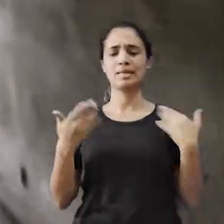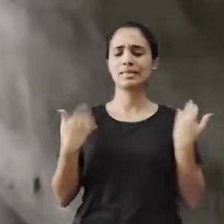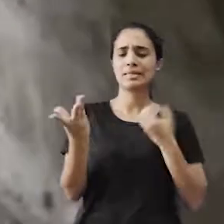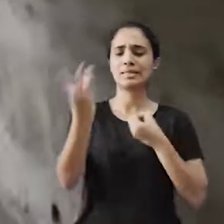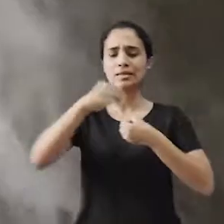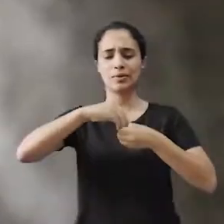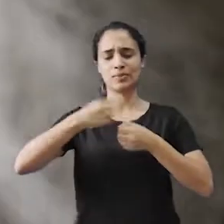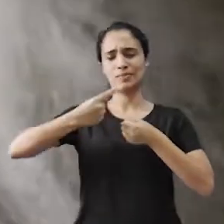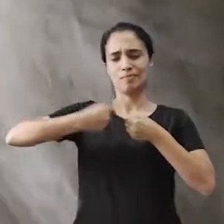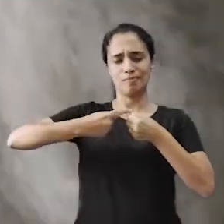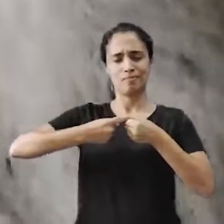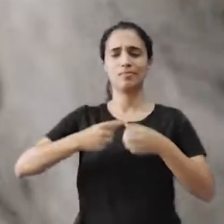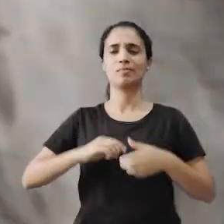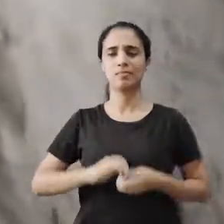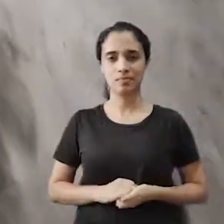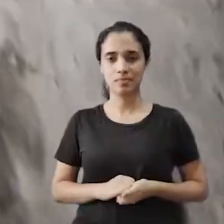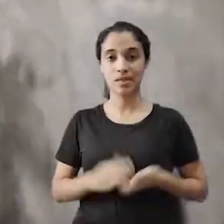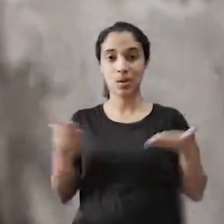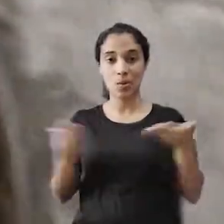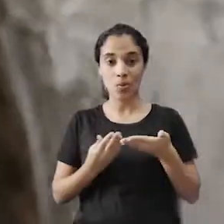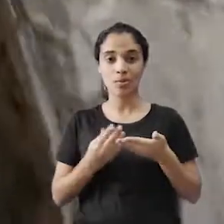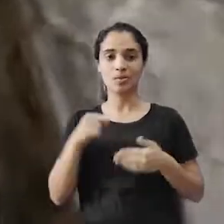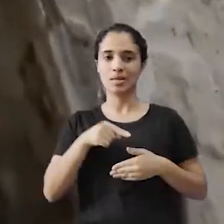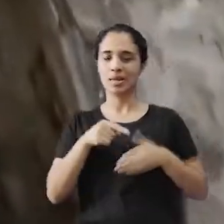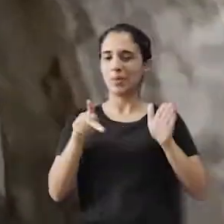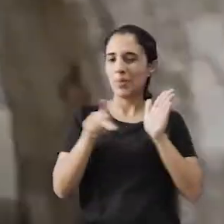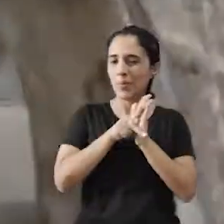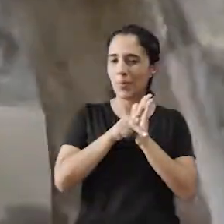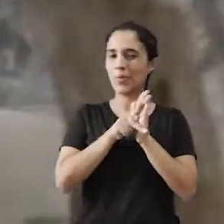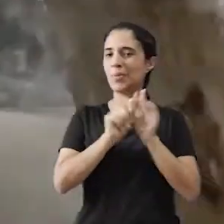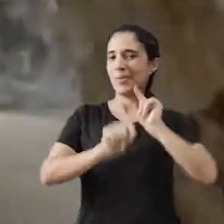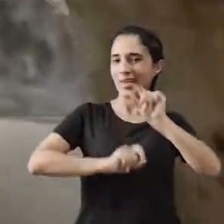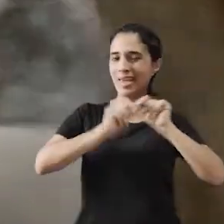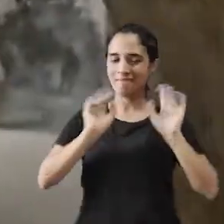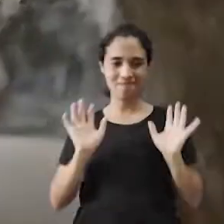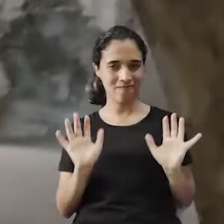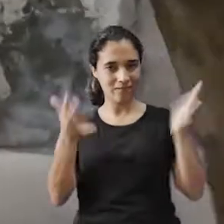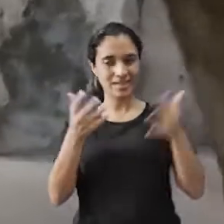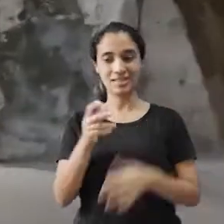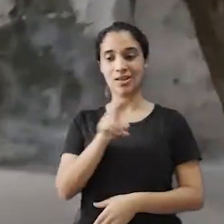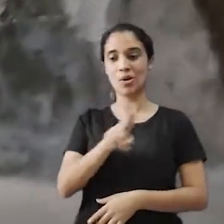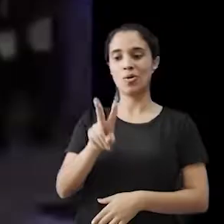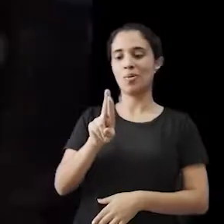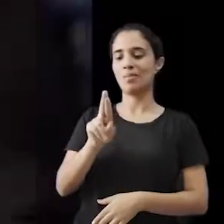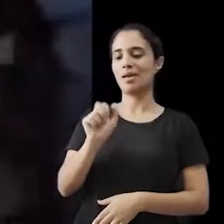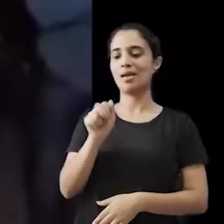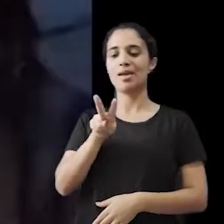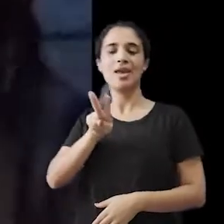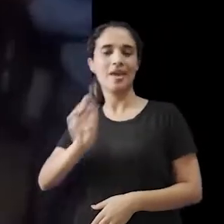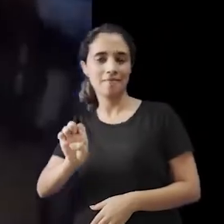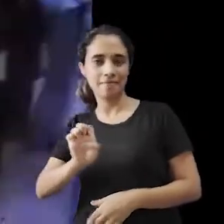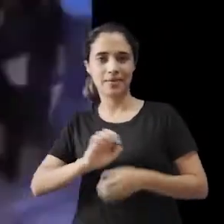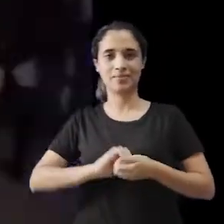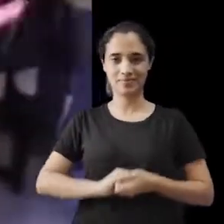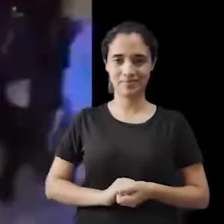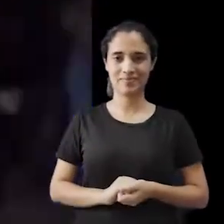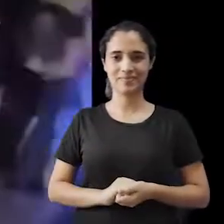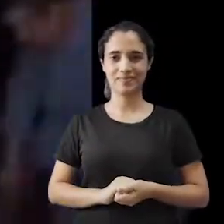Hoje em dia, esse local aqui, ele é usado para raves, tá? As pessoas fazem festas aqui.